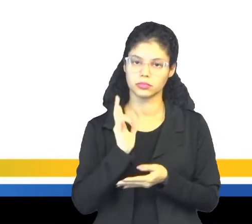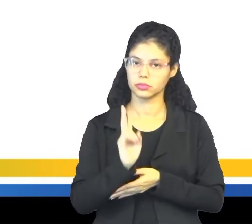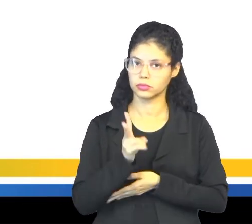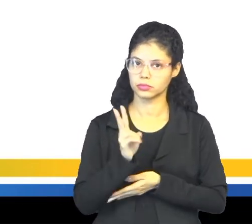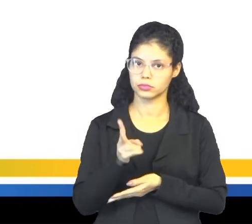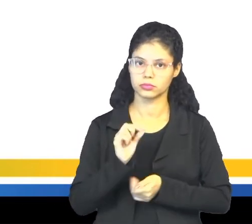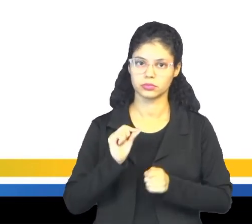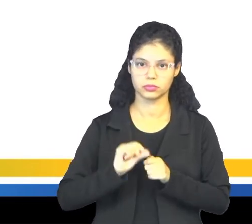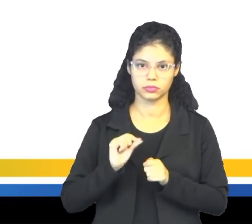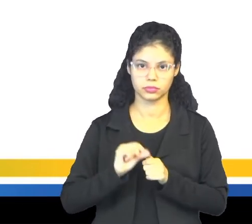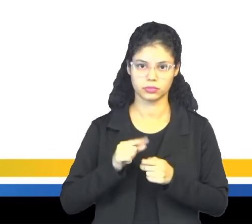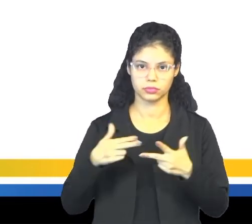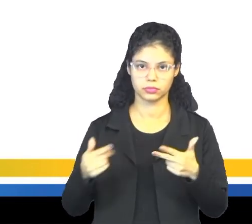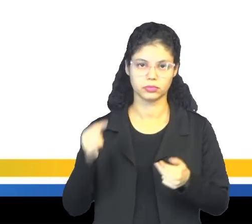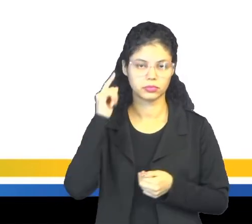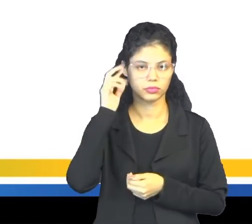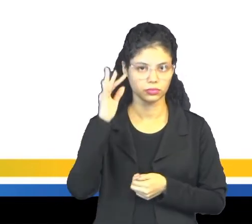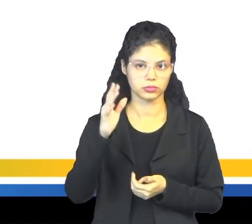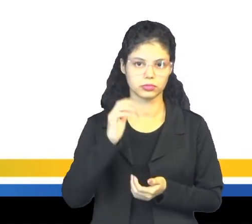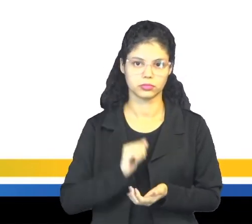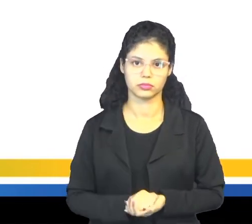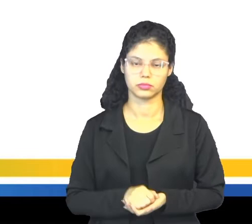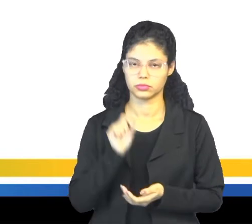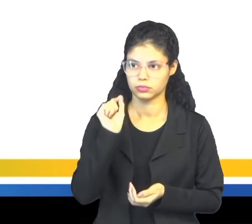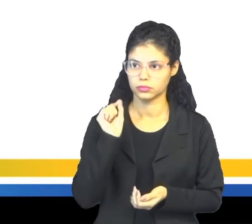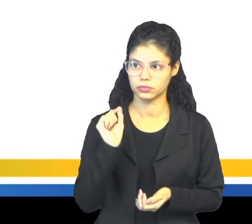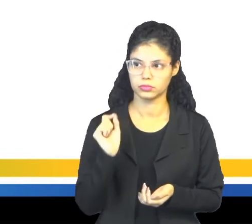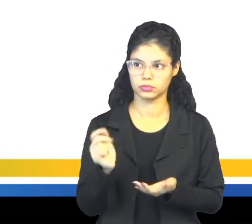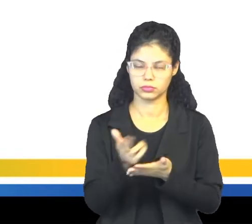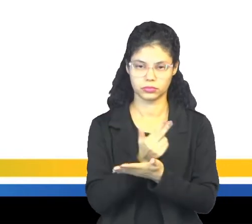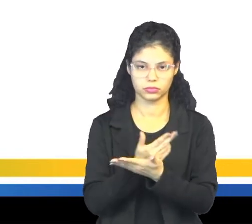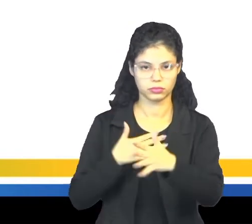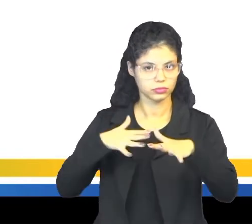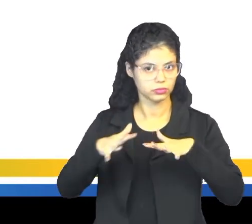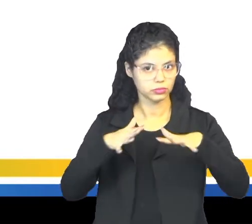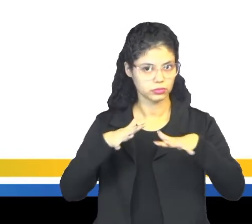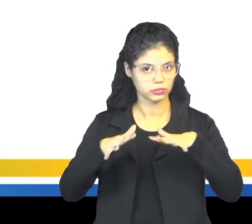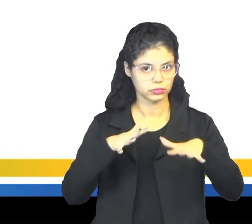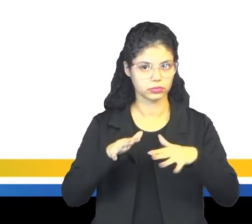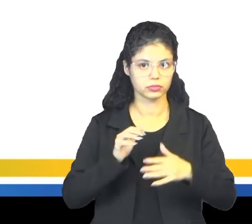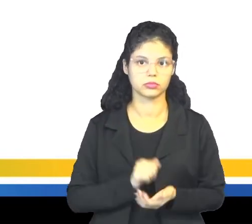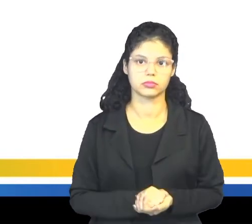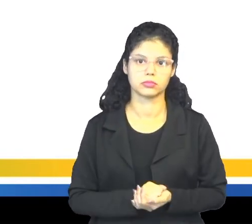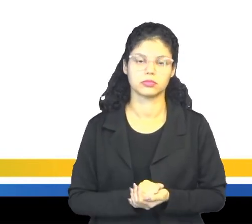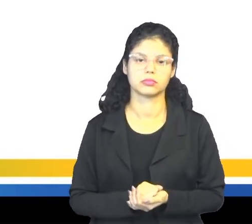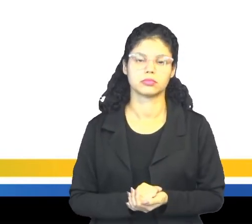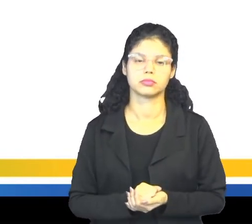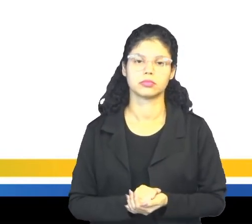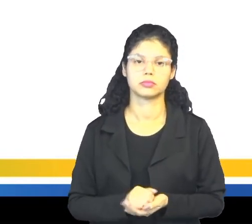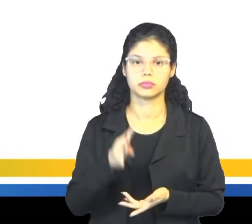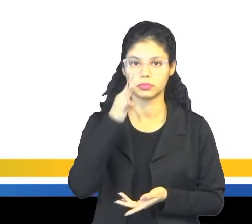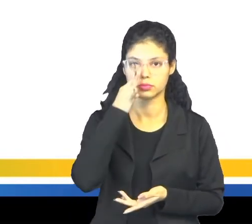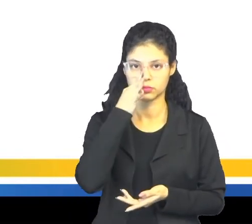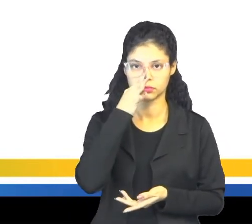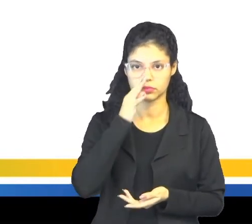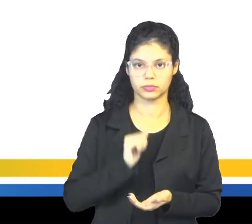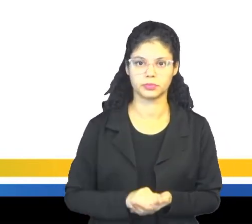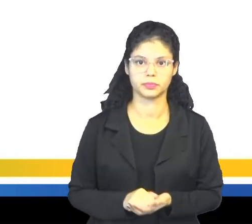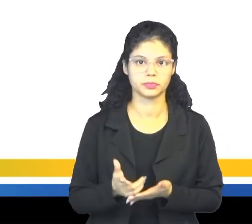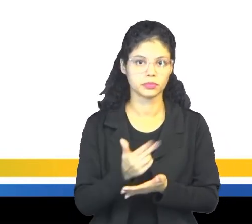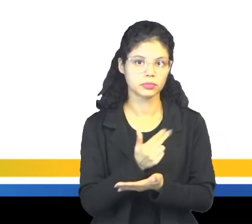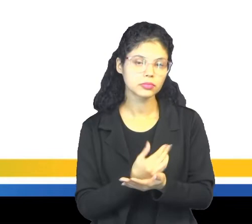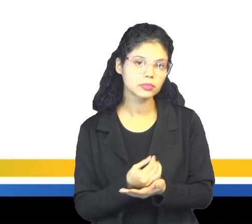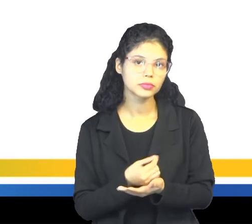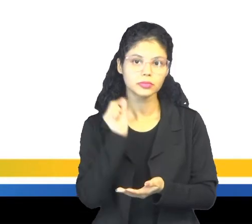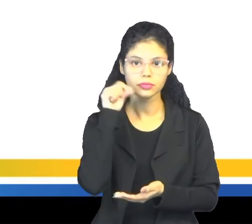mesma forma, né? A mesma ilusão de que o desenho ele está se movimentando. E para quem assiste aí o desenho